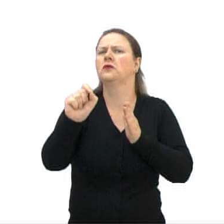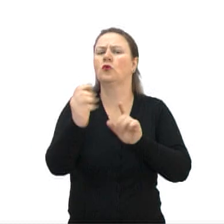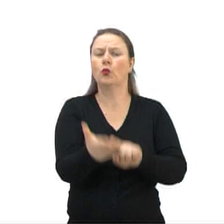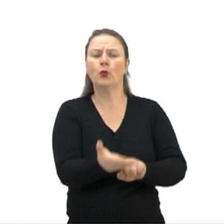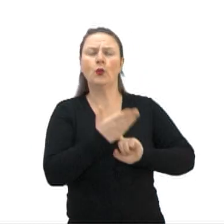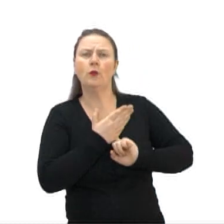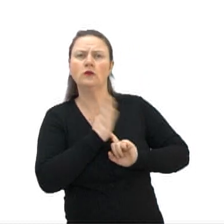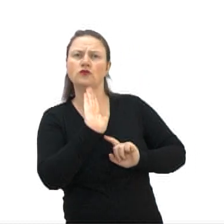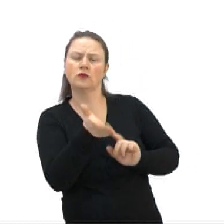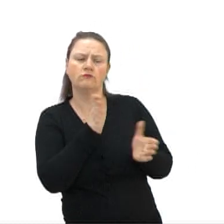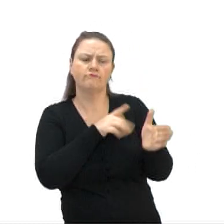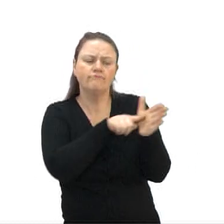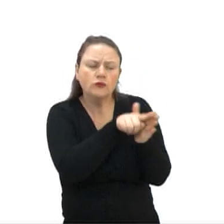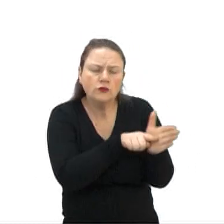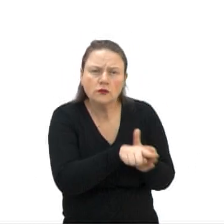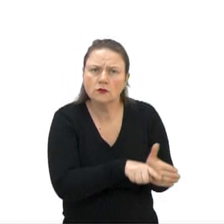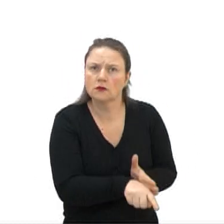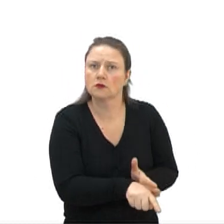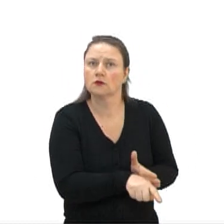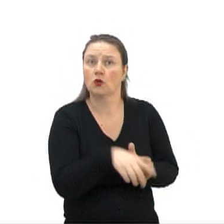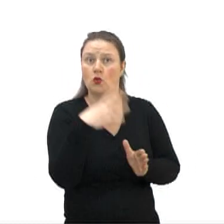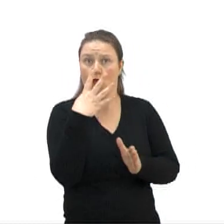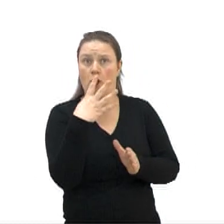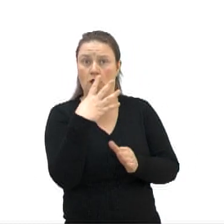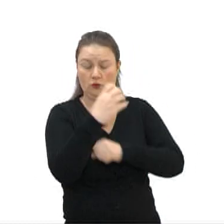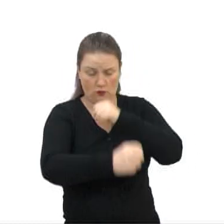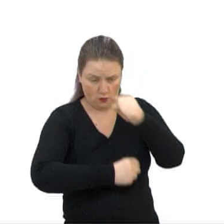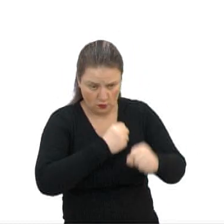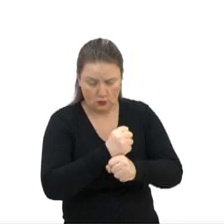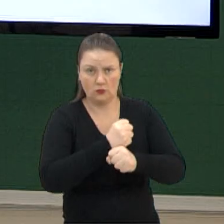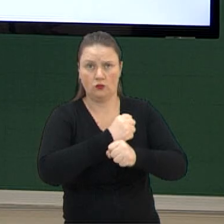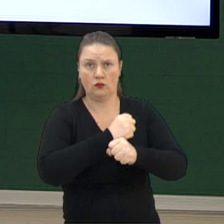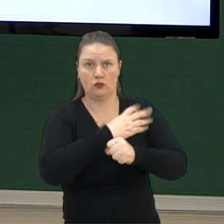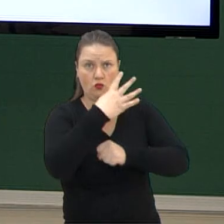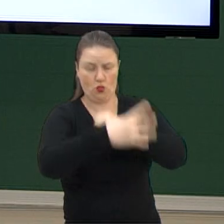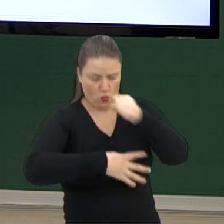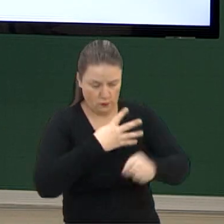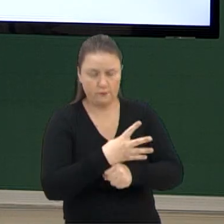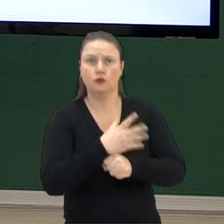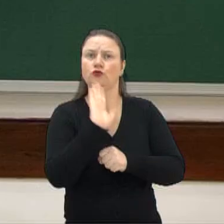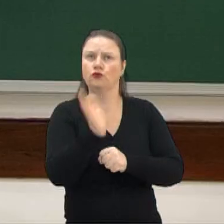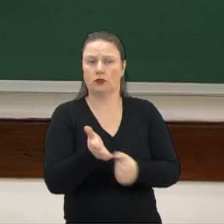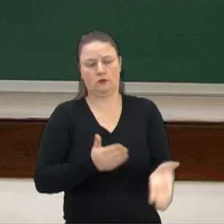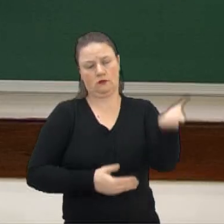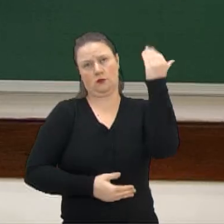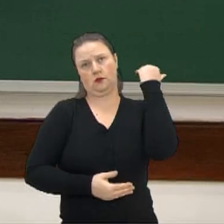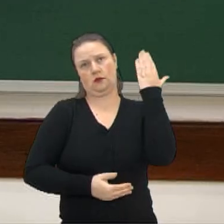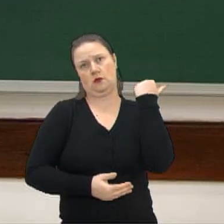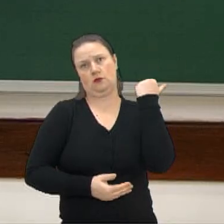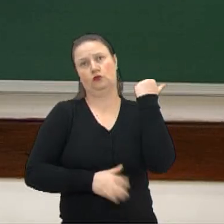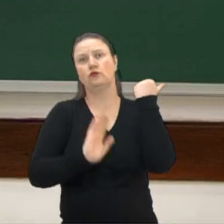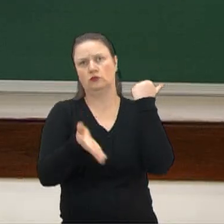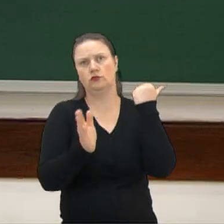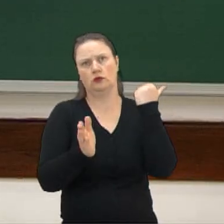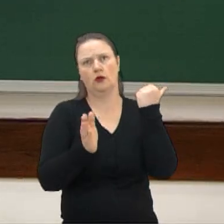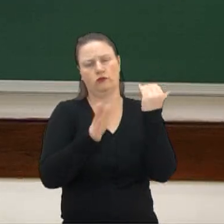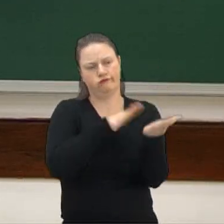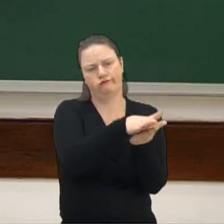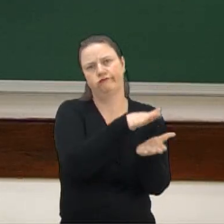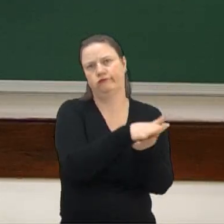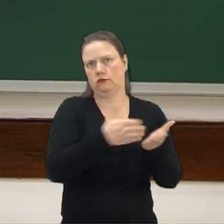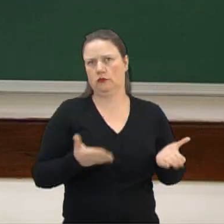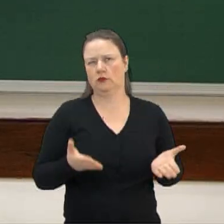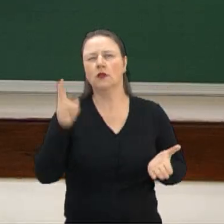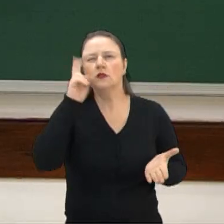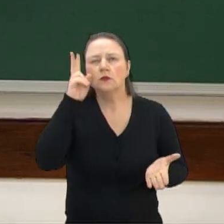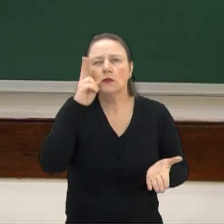pesquisa já aconteceu. Então, ela acontece de 4 em 4 anos. Já aconteceu. Lembram lá no início que eu havia dito para vocês